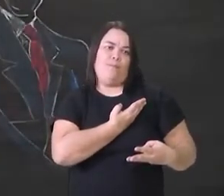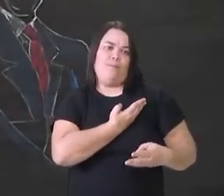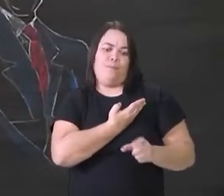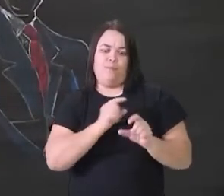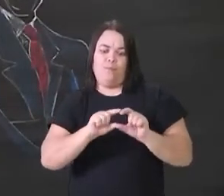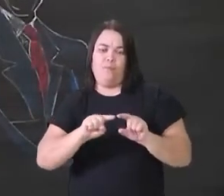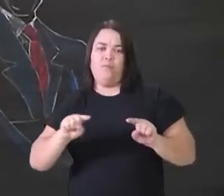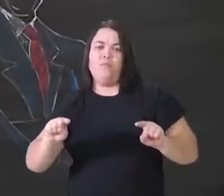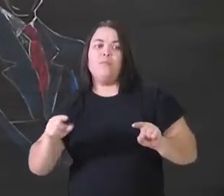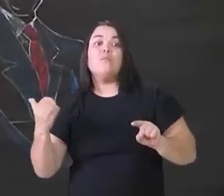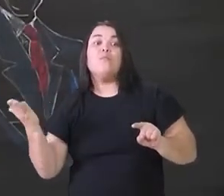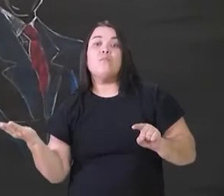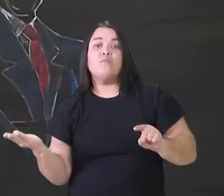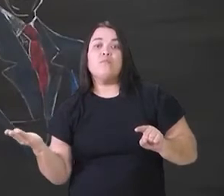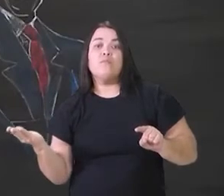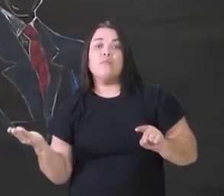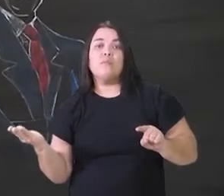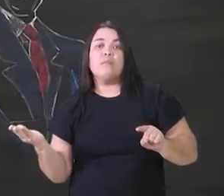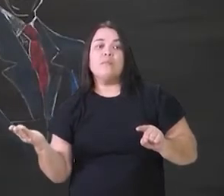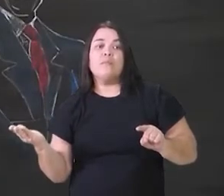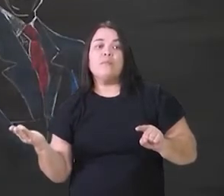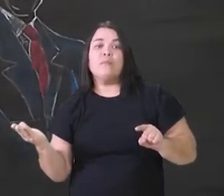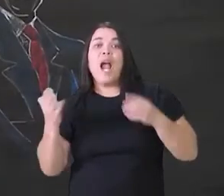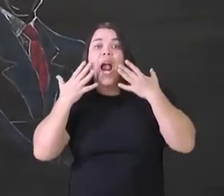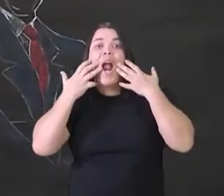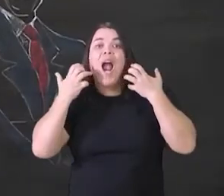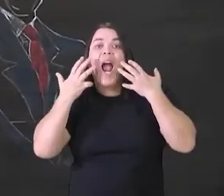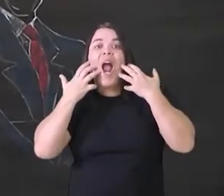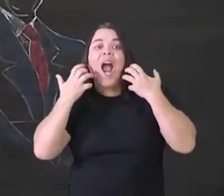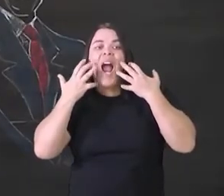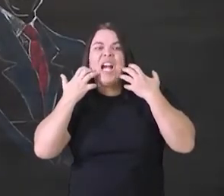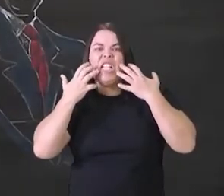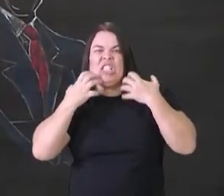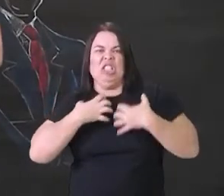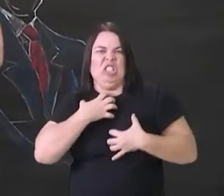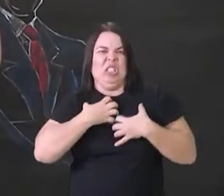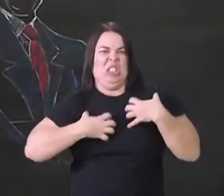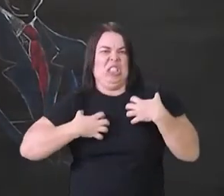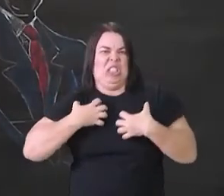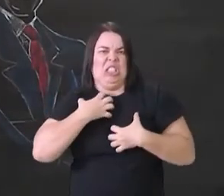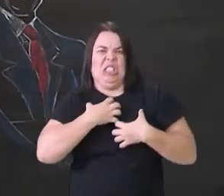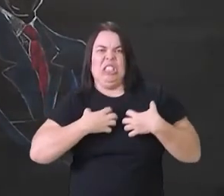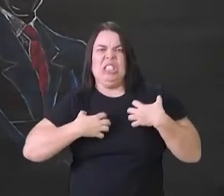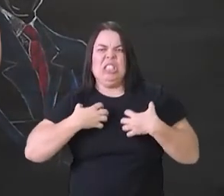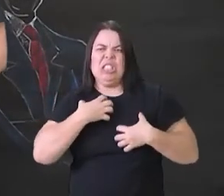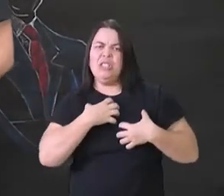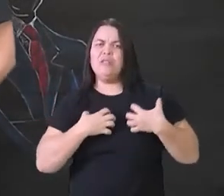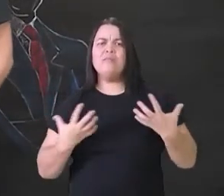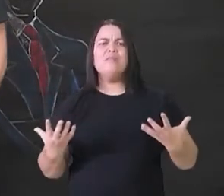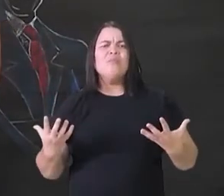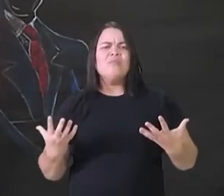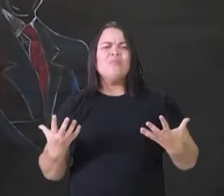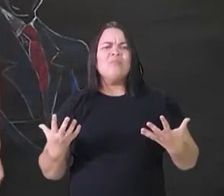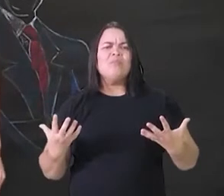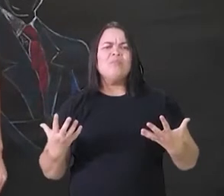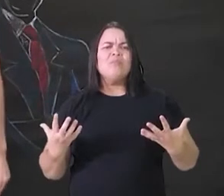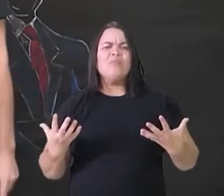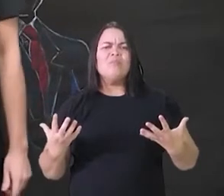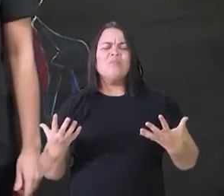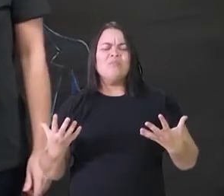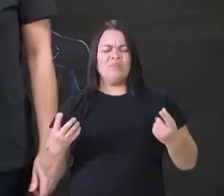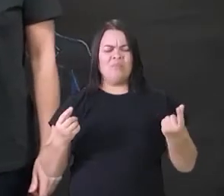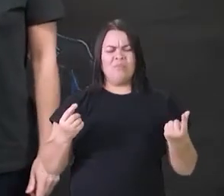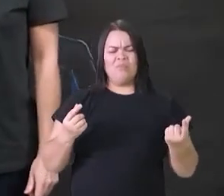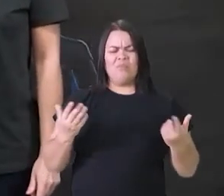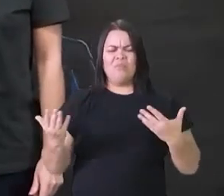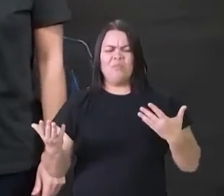Cat is annoying. Gato, annoying é irritante. Então, gato é irritante. Eu tenho um amigo,